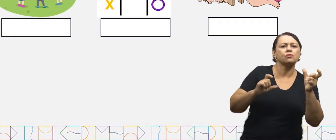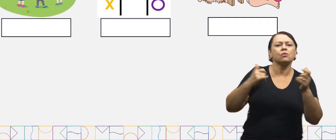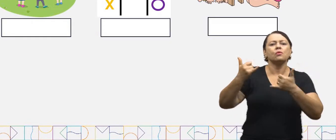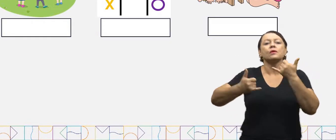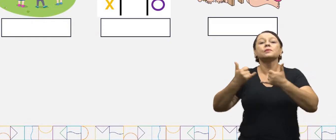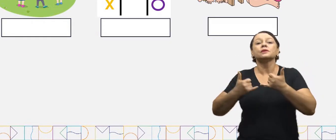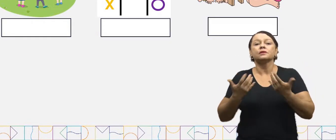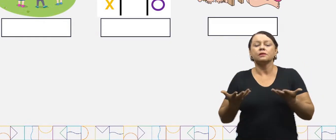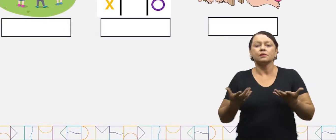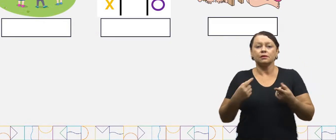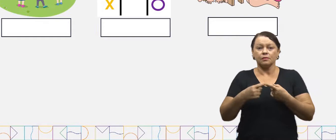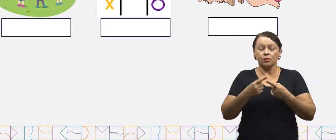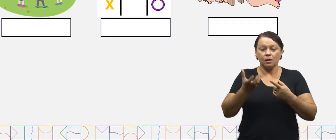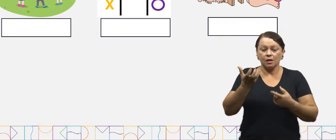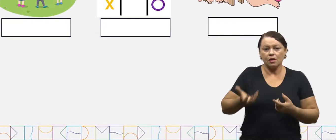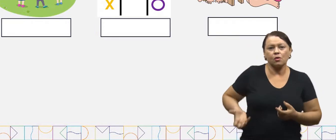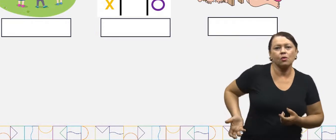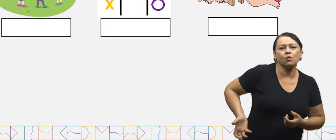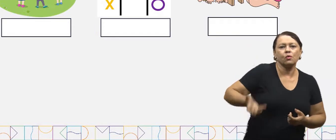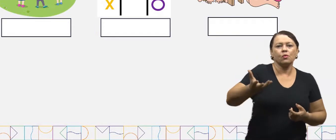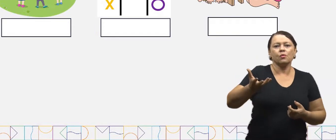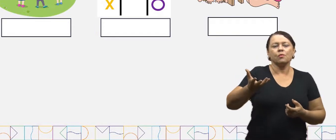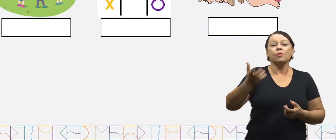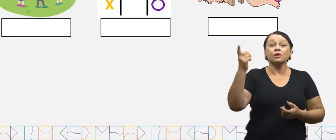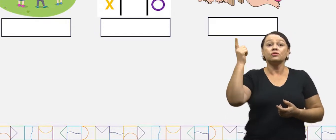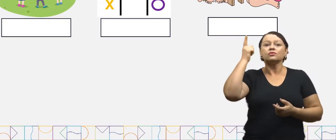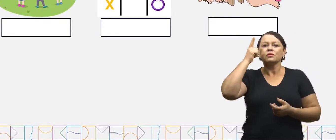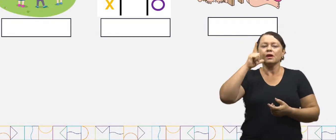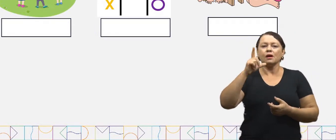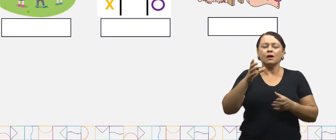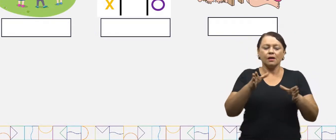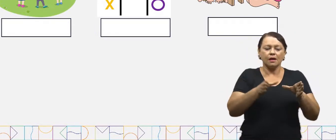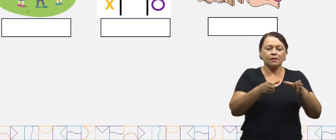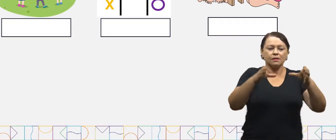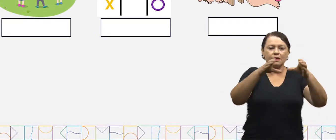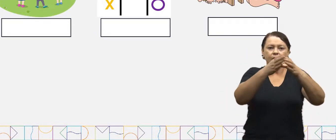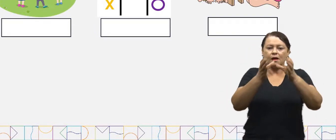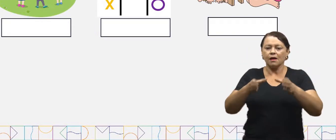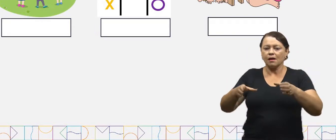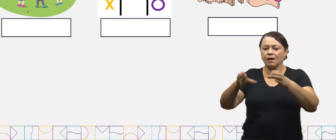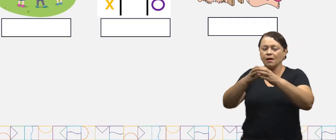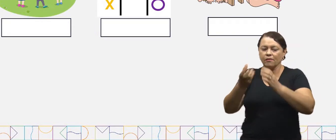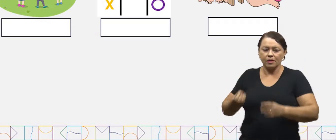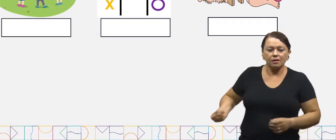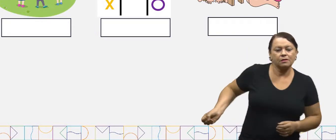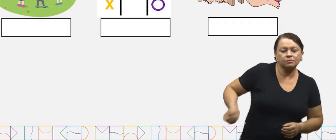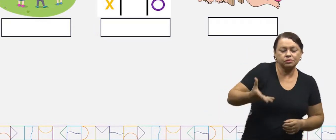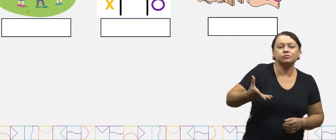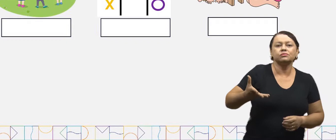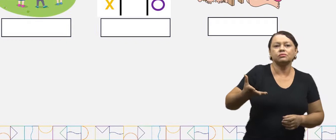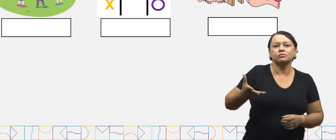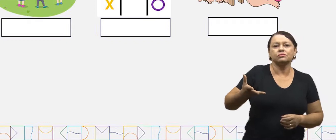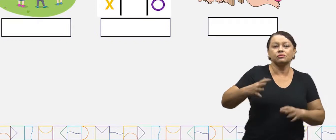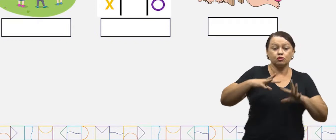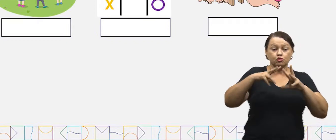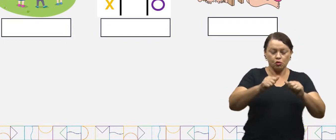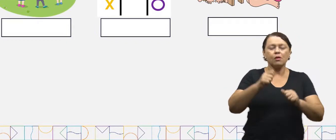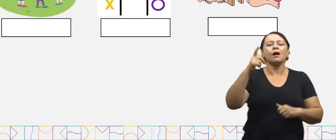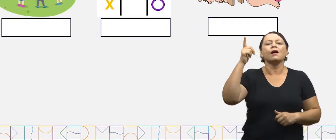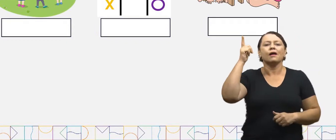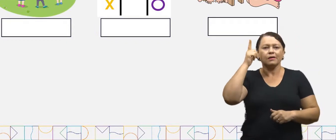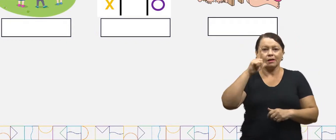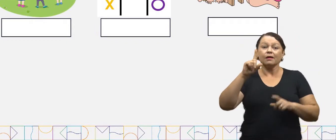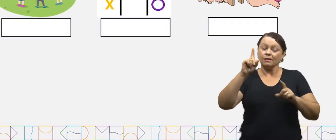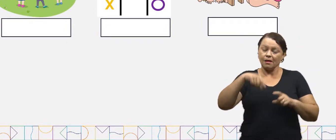que o boliche ganha quem derrubar mais pinos. Isso, muito bem, é um